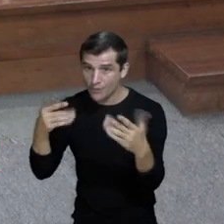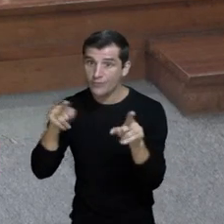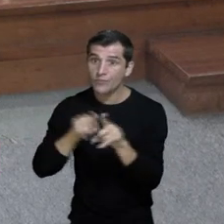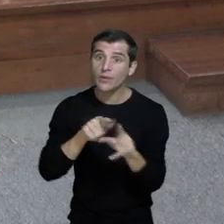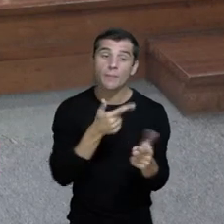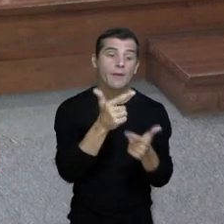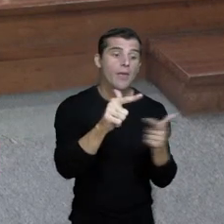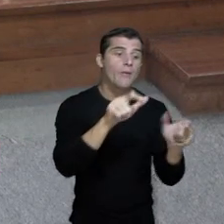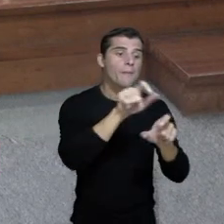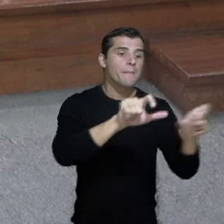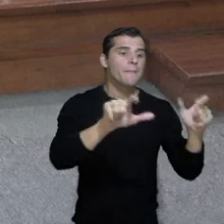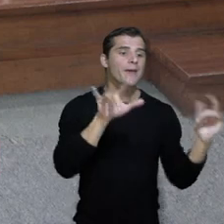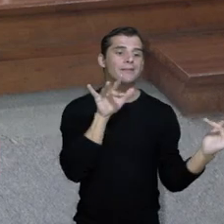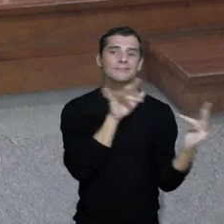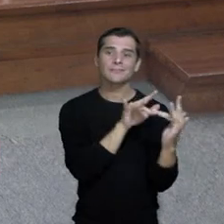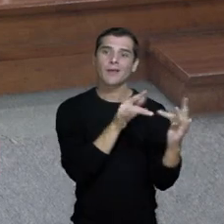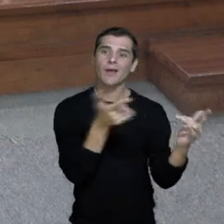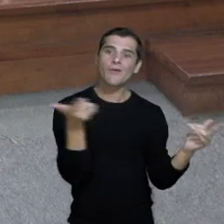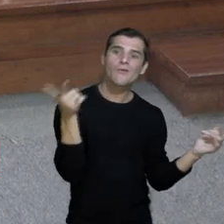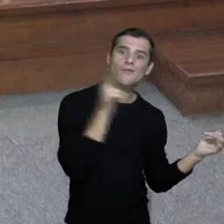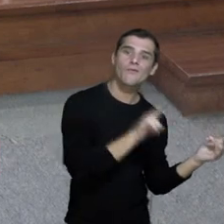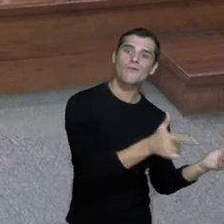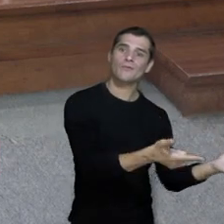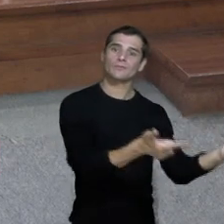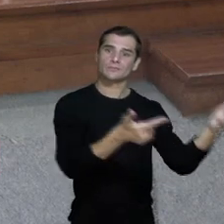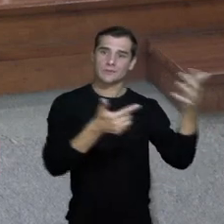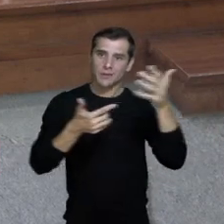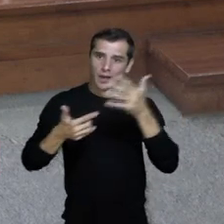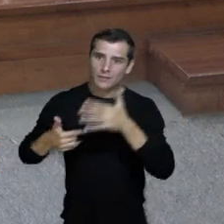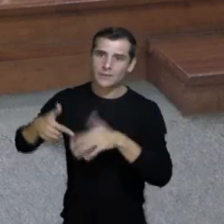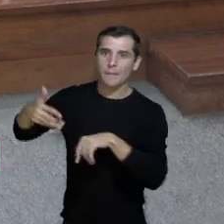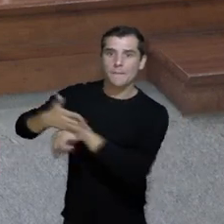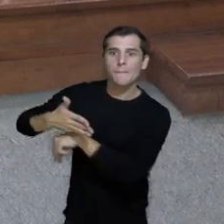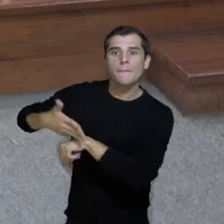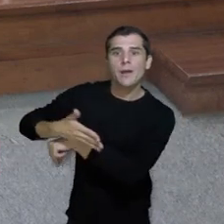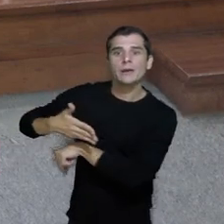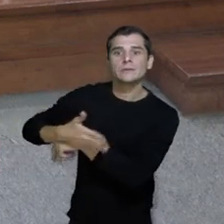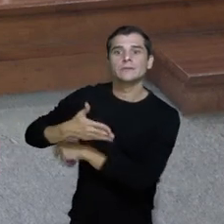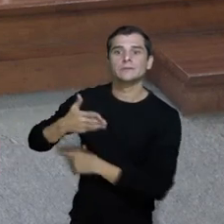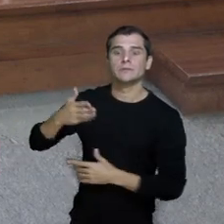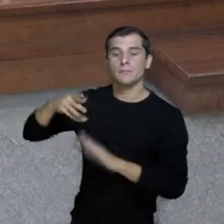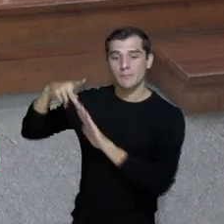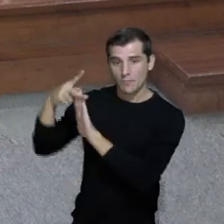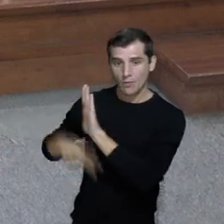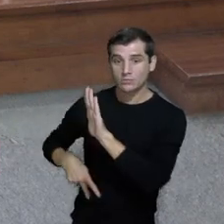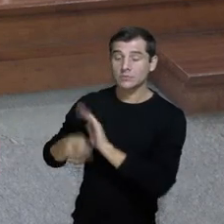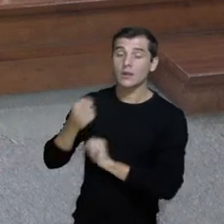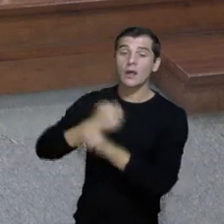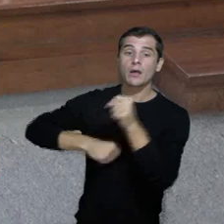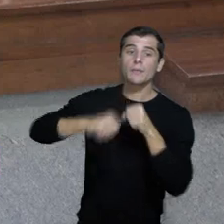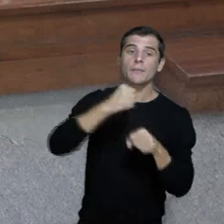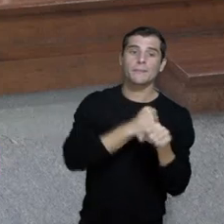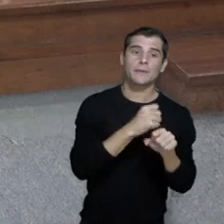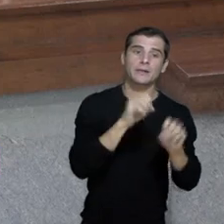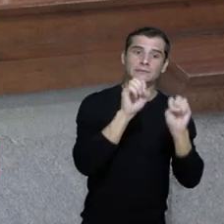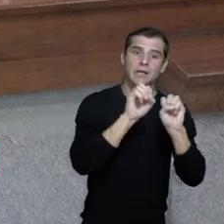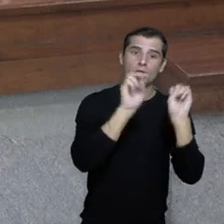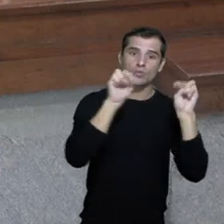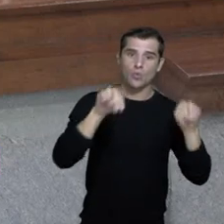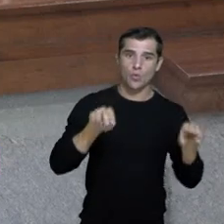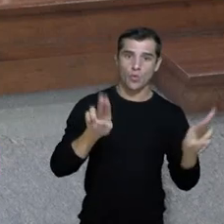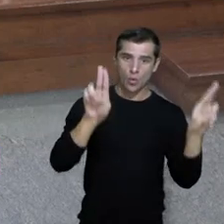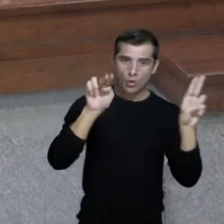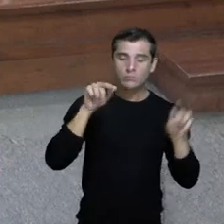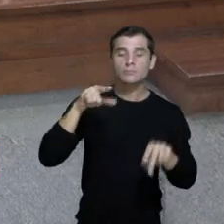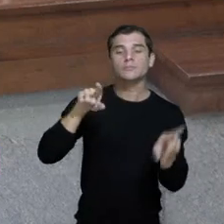quem sabe a gente alcance também outros reconhecimentos como foi no passado com a ONU que a gente alcance outros espaços de mídia porque